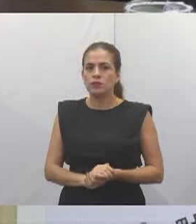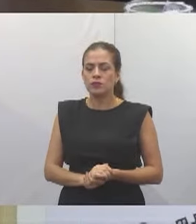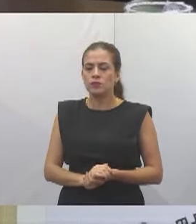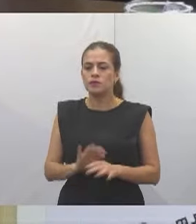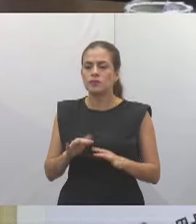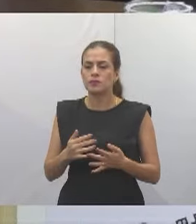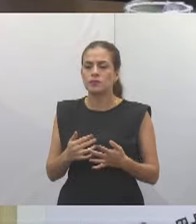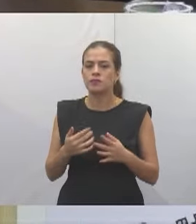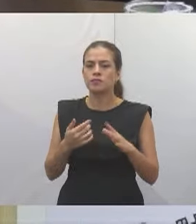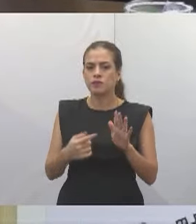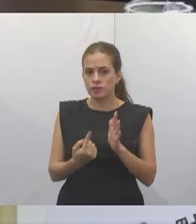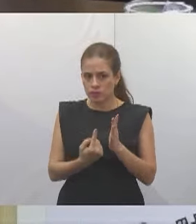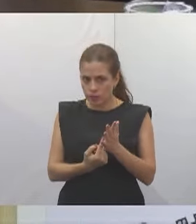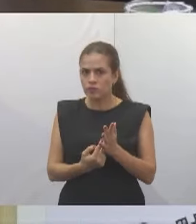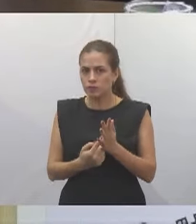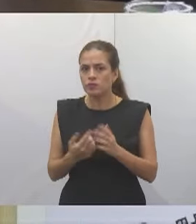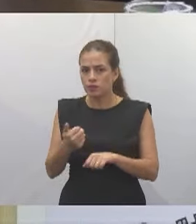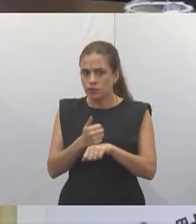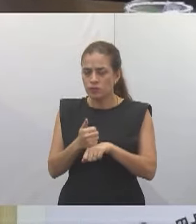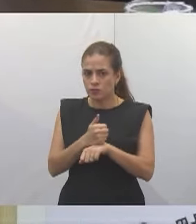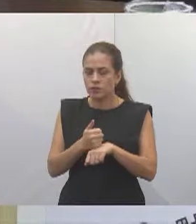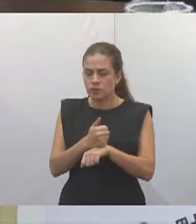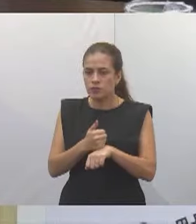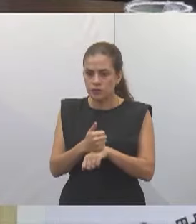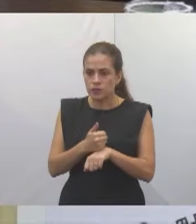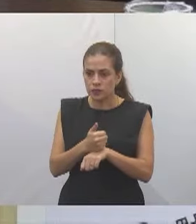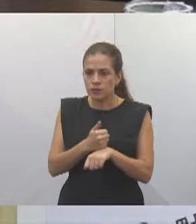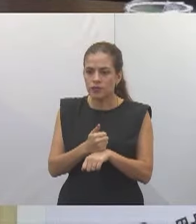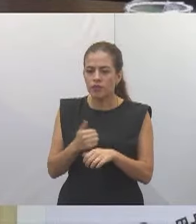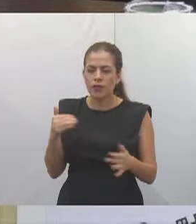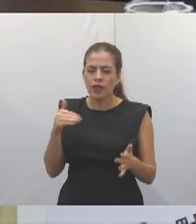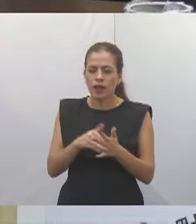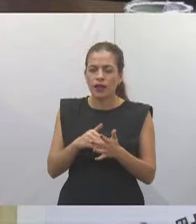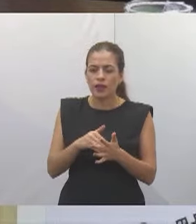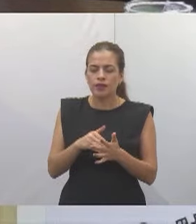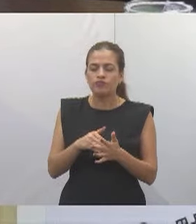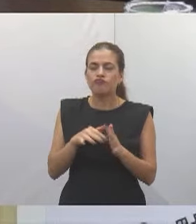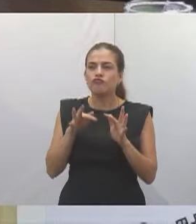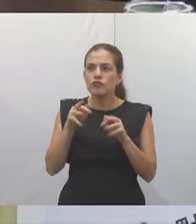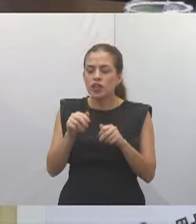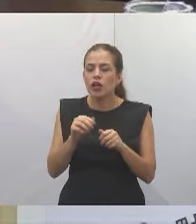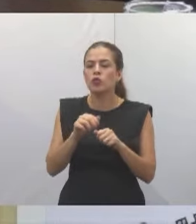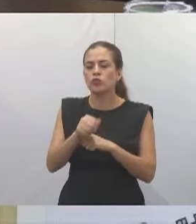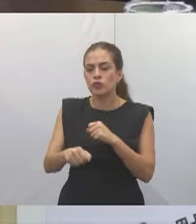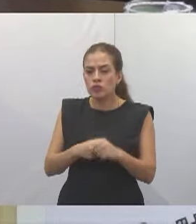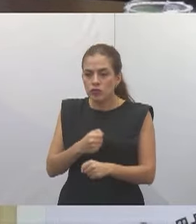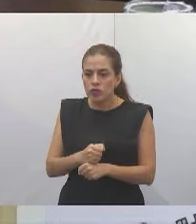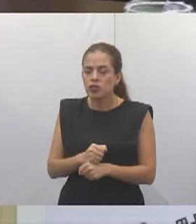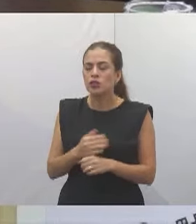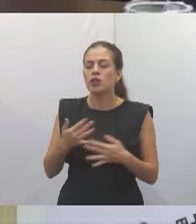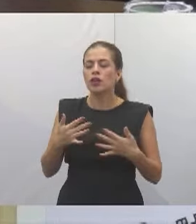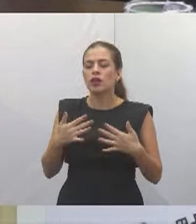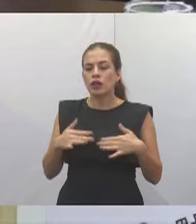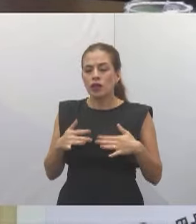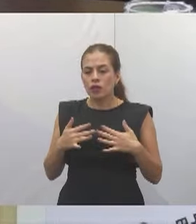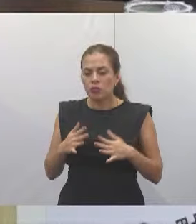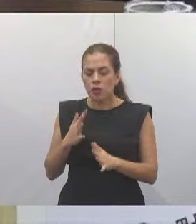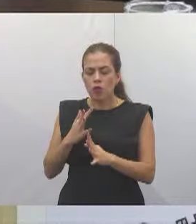que nós temos do profissional. Então, acho que até o final do ano isso vai dar uma aliviada e aí, para o ano que vem, a gente tem que